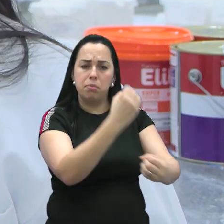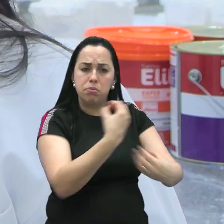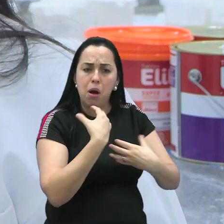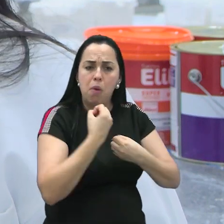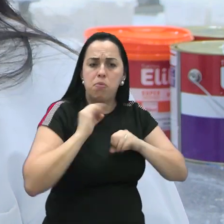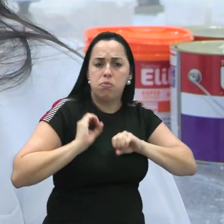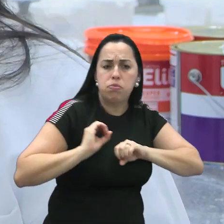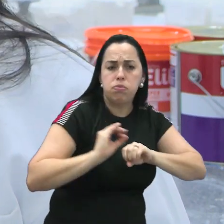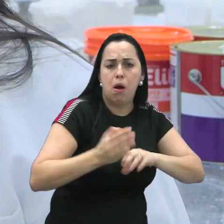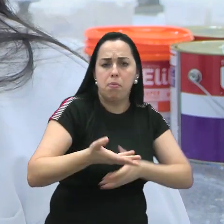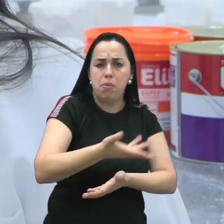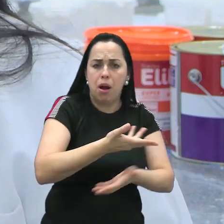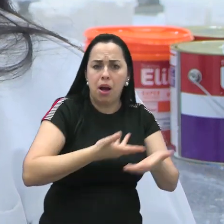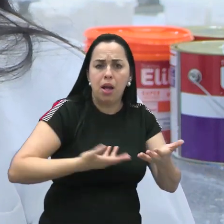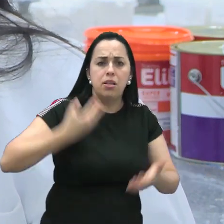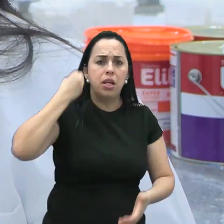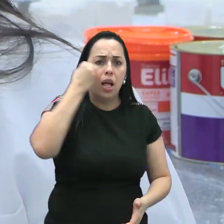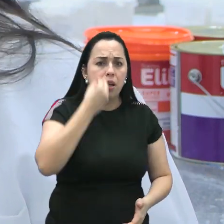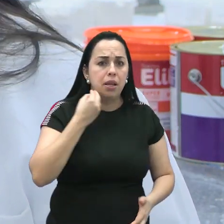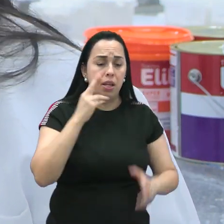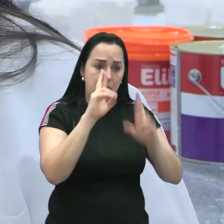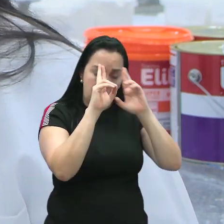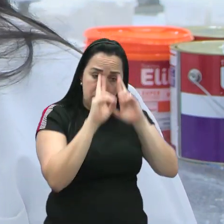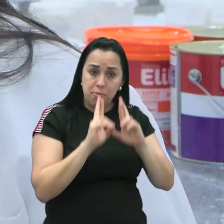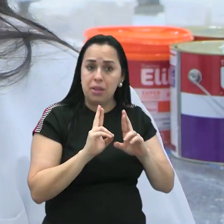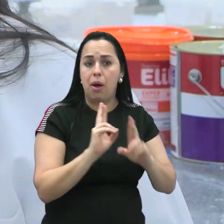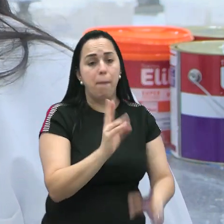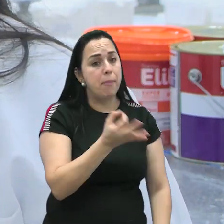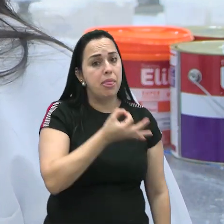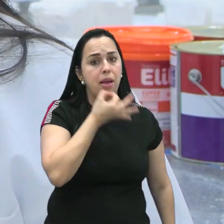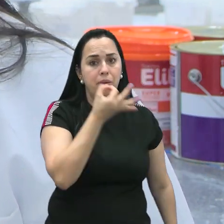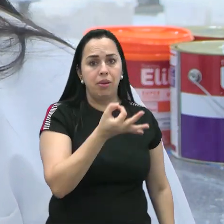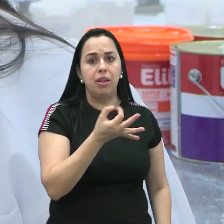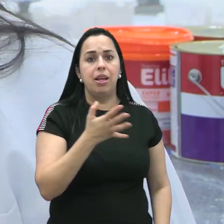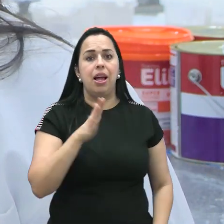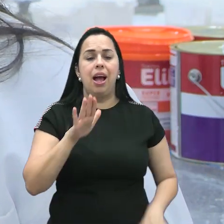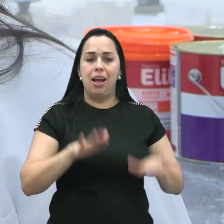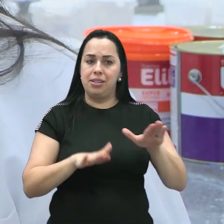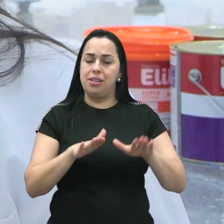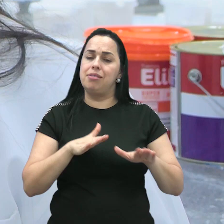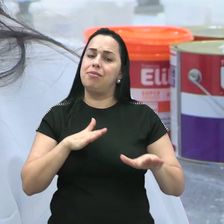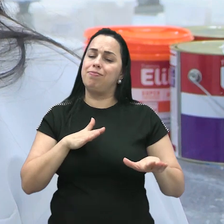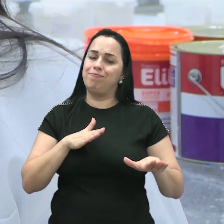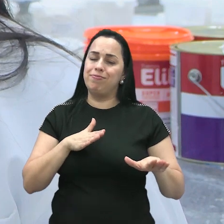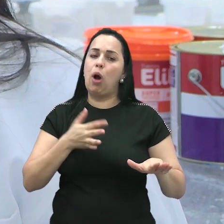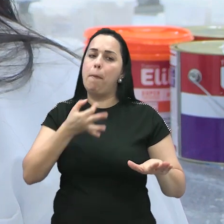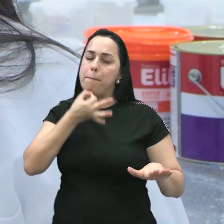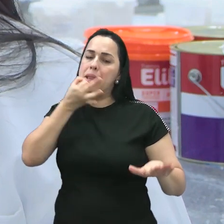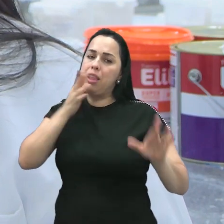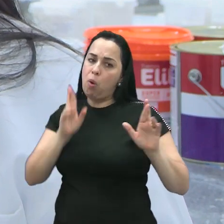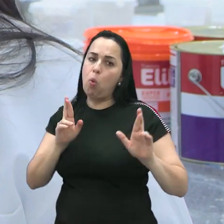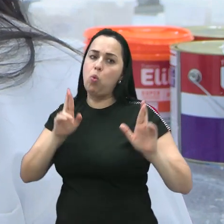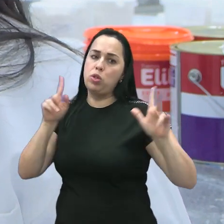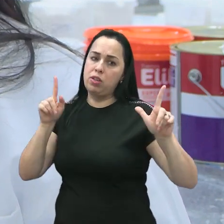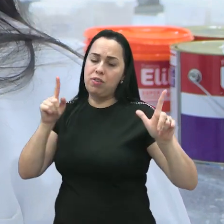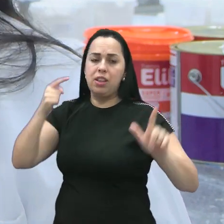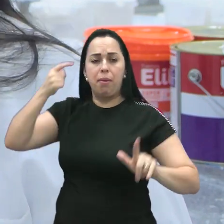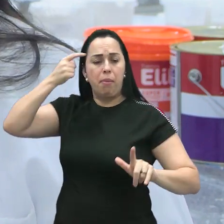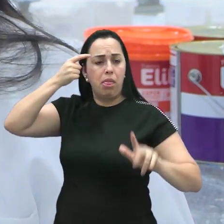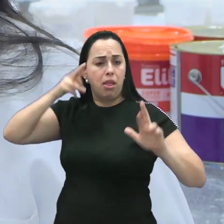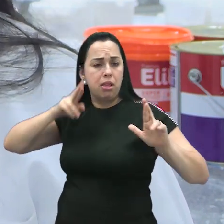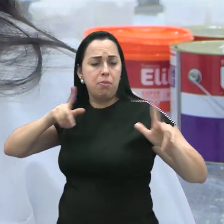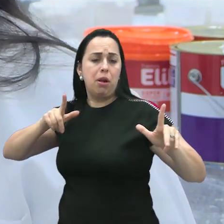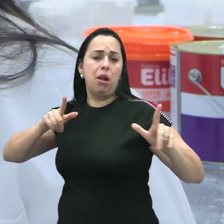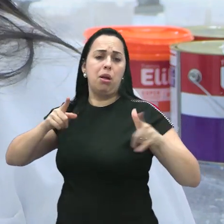outro tem de experiência também, respeitar a opinião de cada um. Às vezes a gente tem algumas divergências com relação ao pensamento,